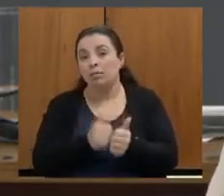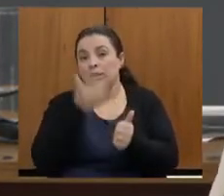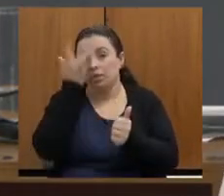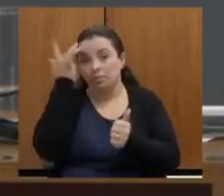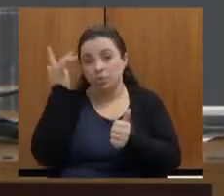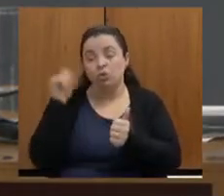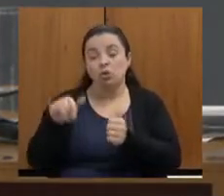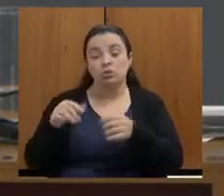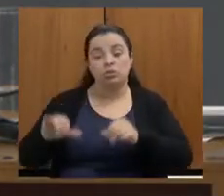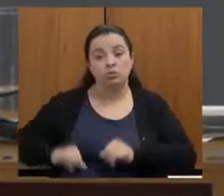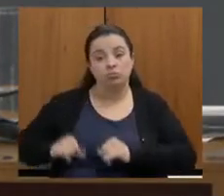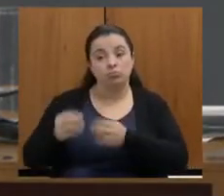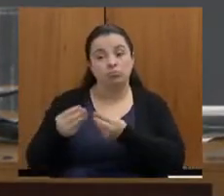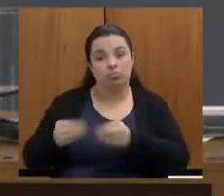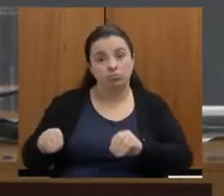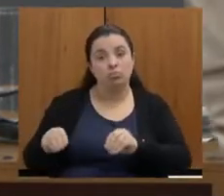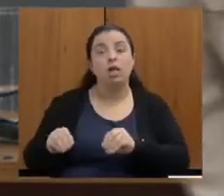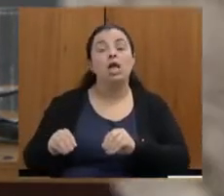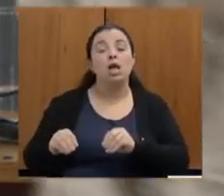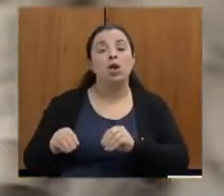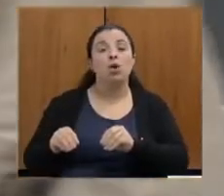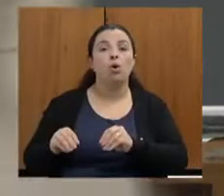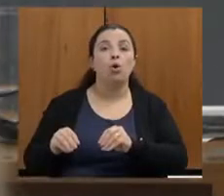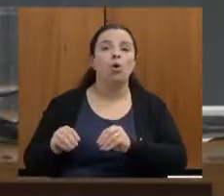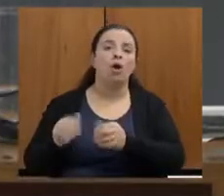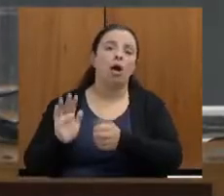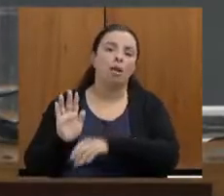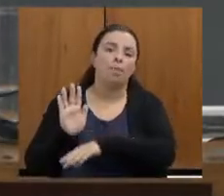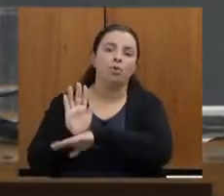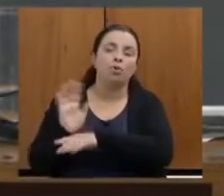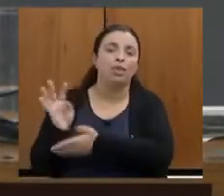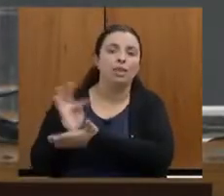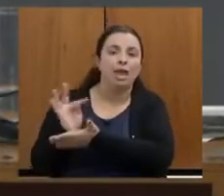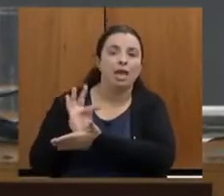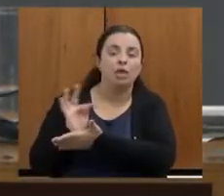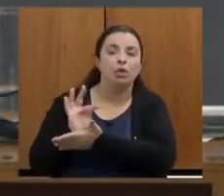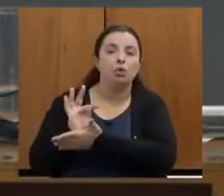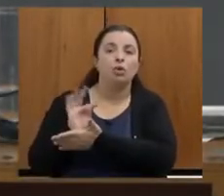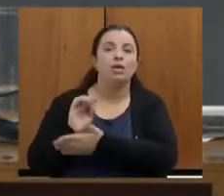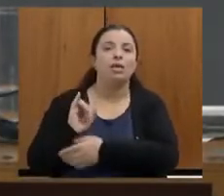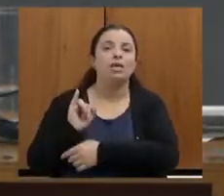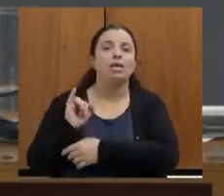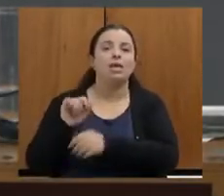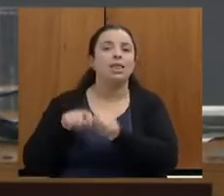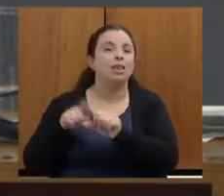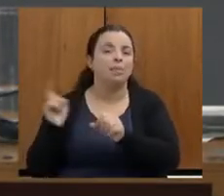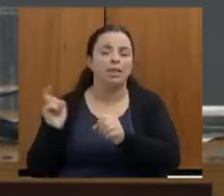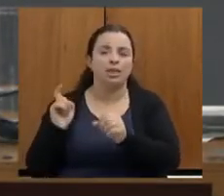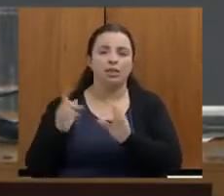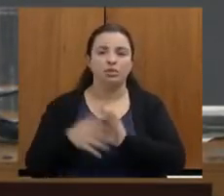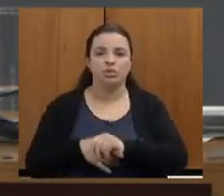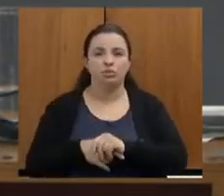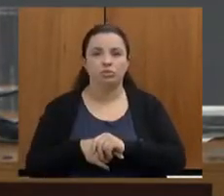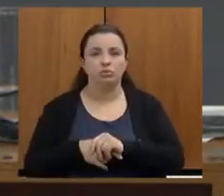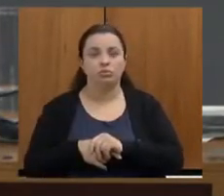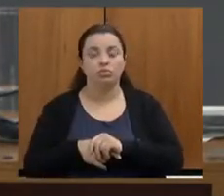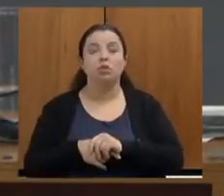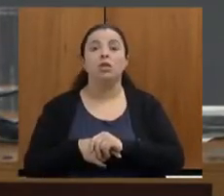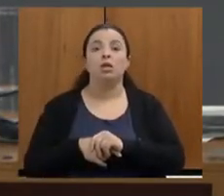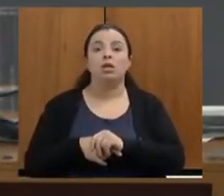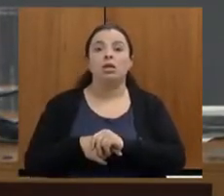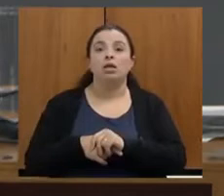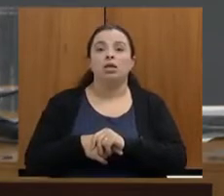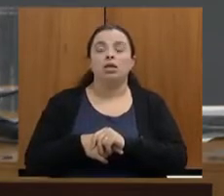atingidas por Assessoria Técnica independente considerar a centralidade do sofrimento da vítima EA